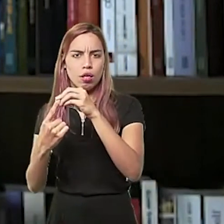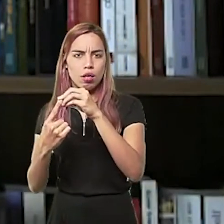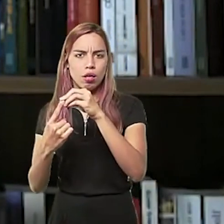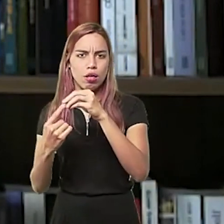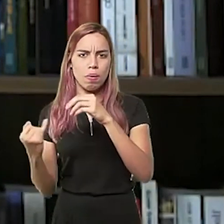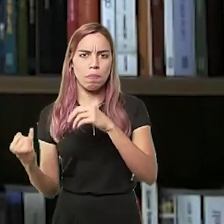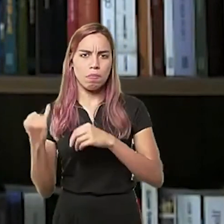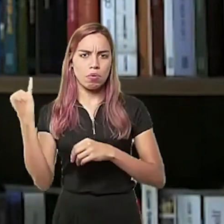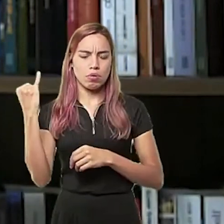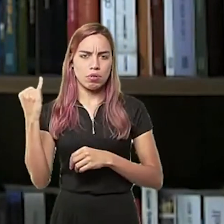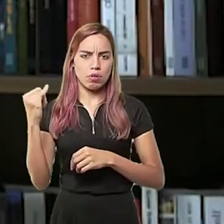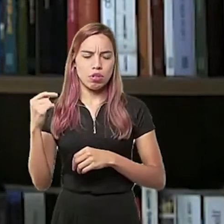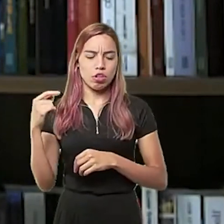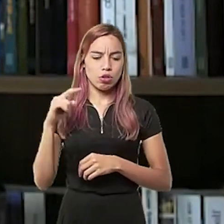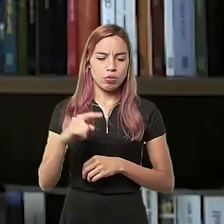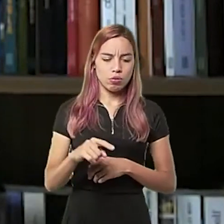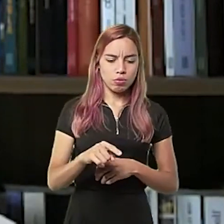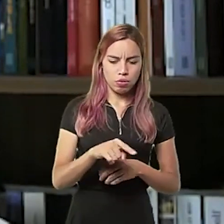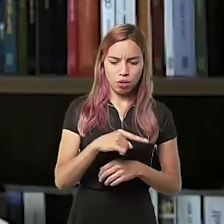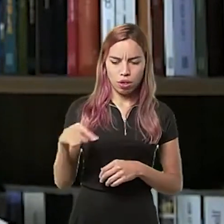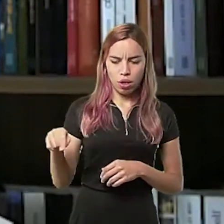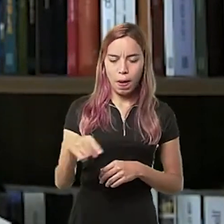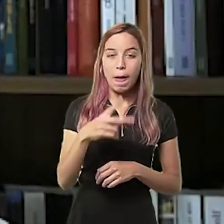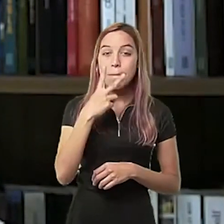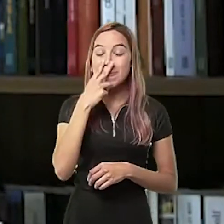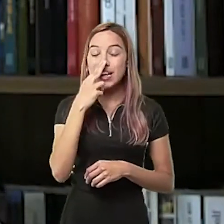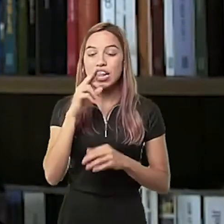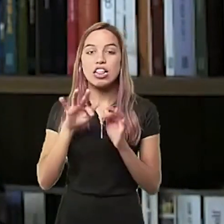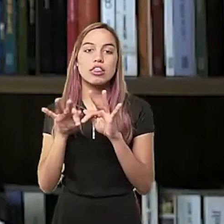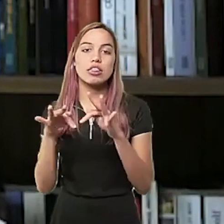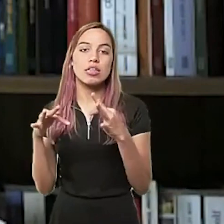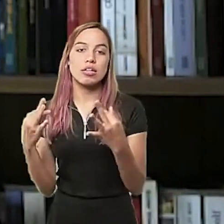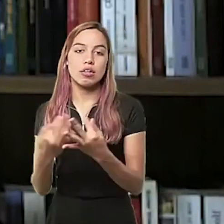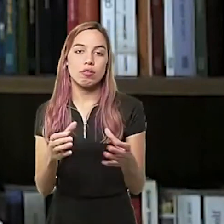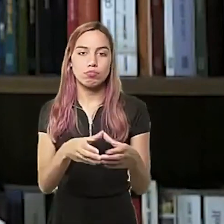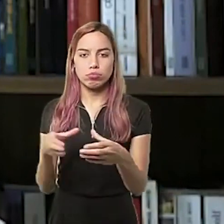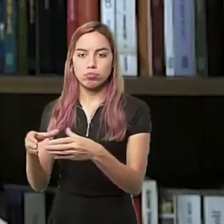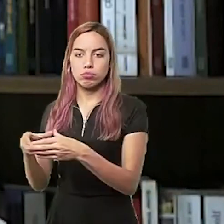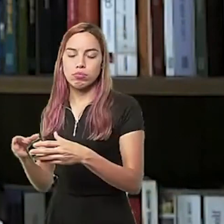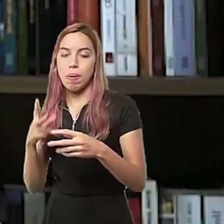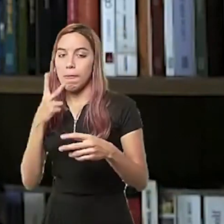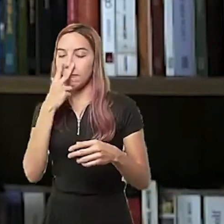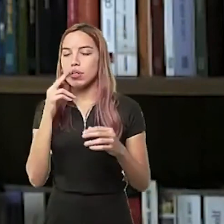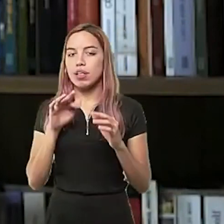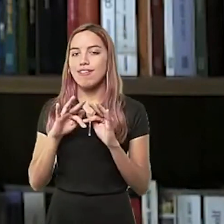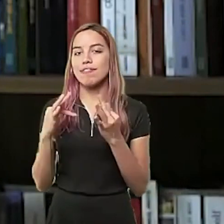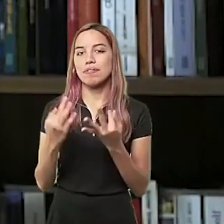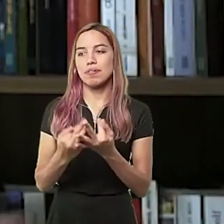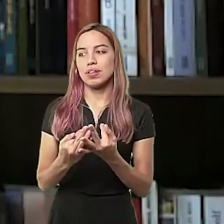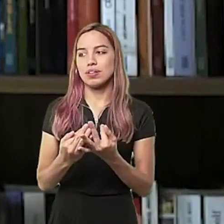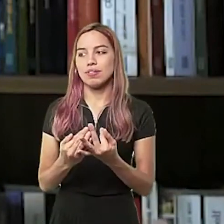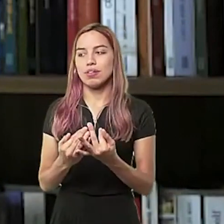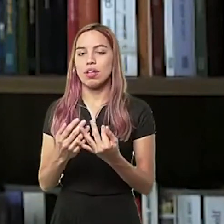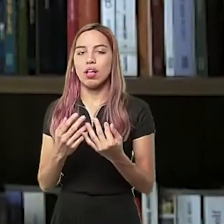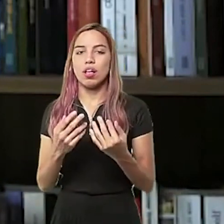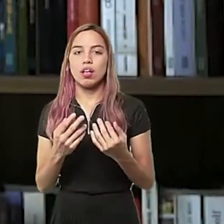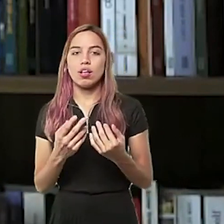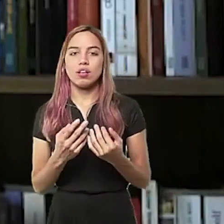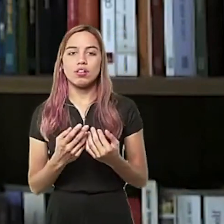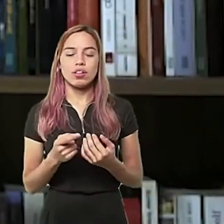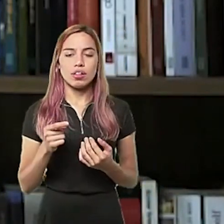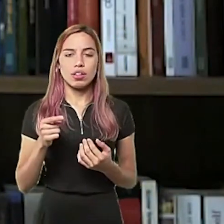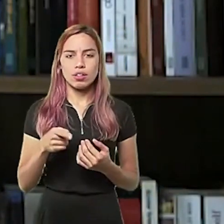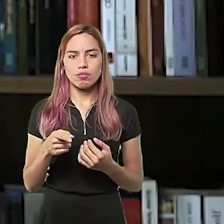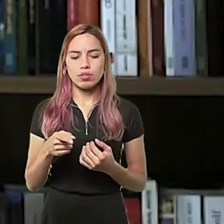gente conhece por família. Os nossos laços de parentesco são consanguíneos, mas laços